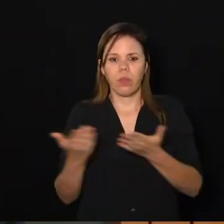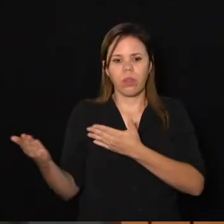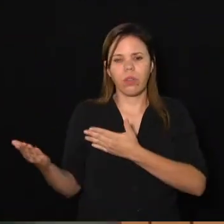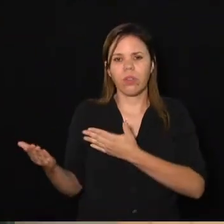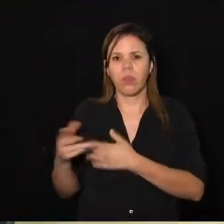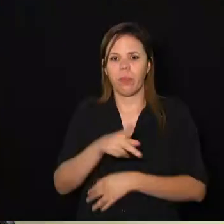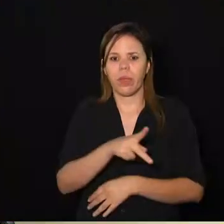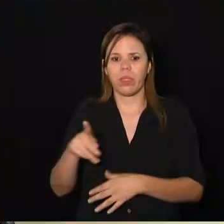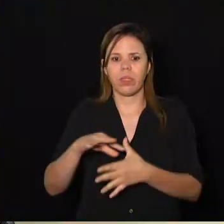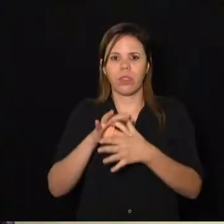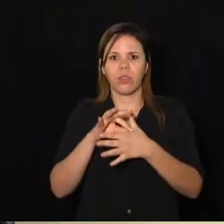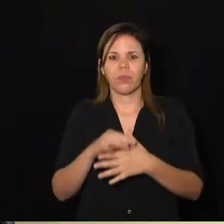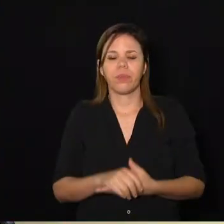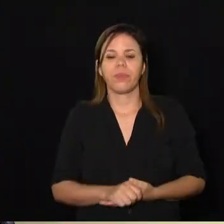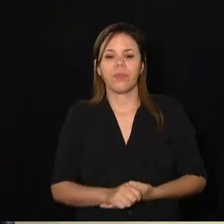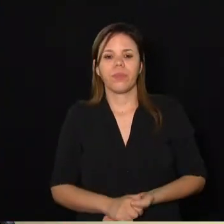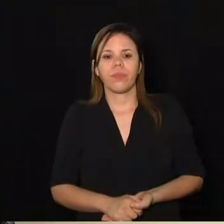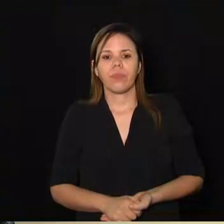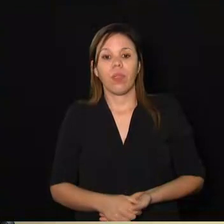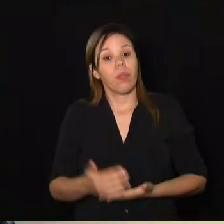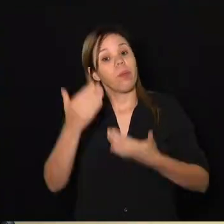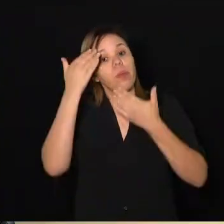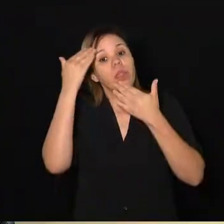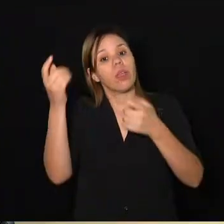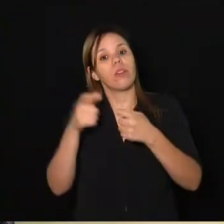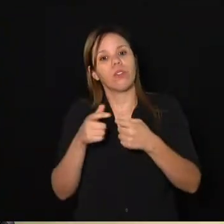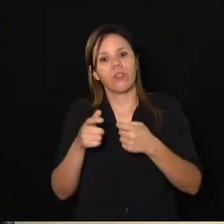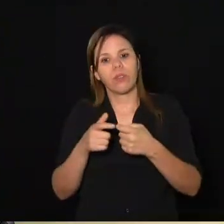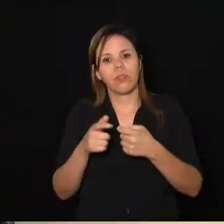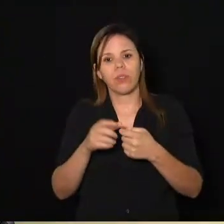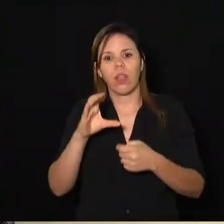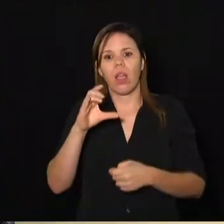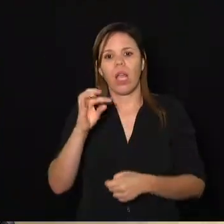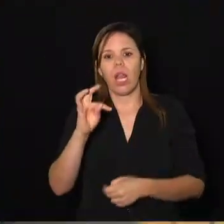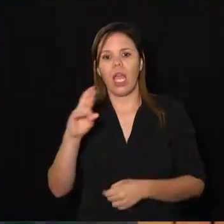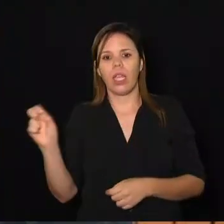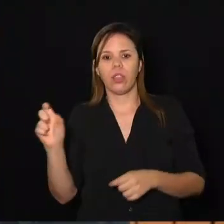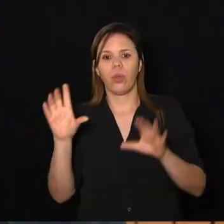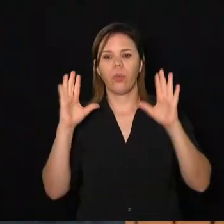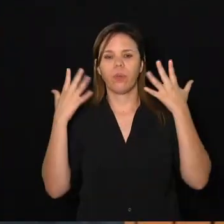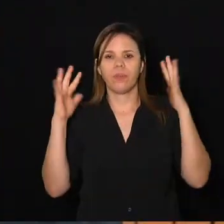obrigado muito obrigado doutor Creiton Varela